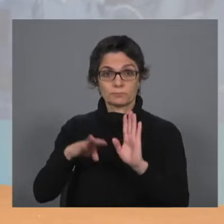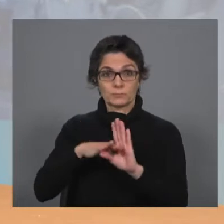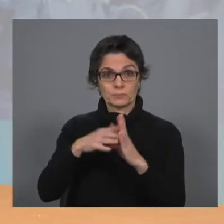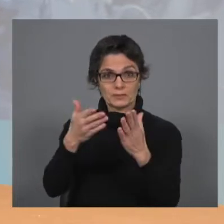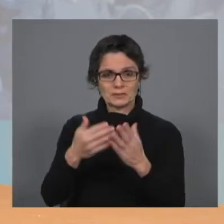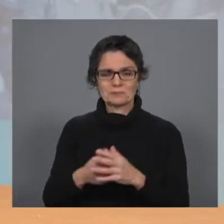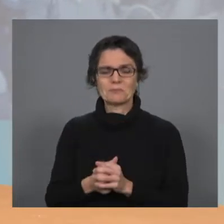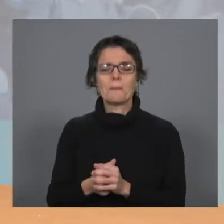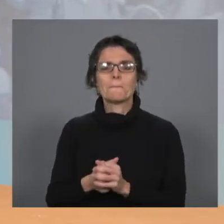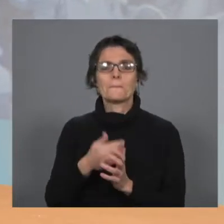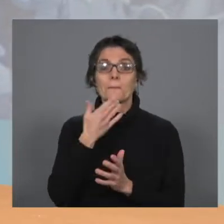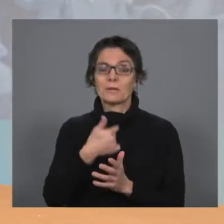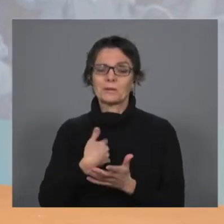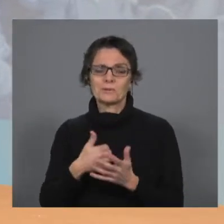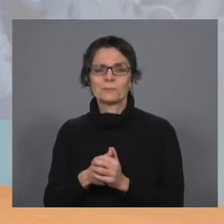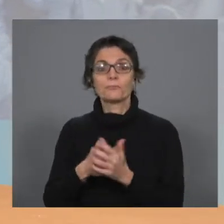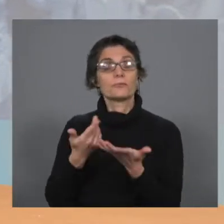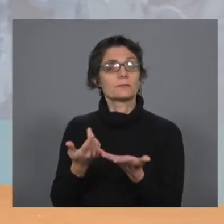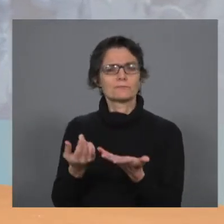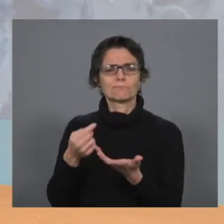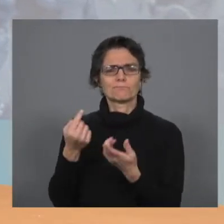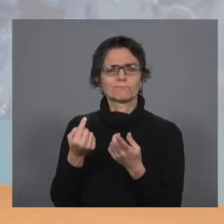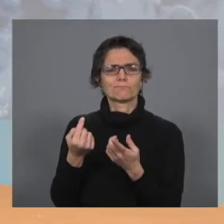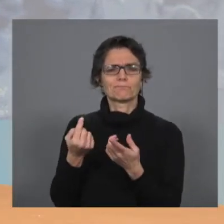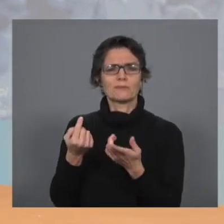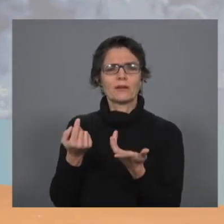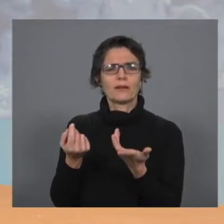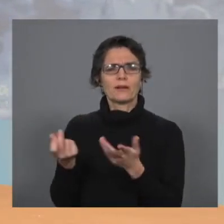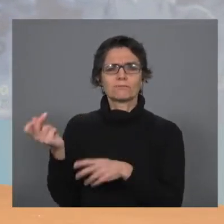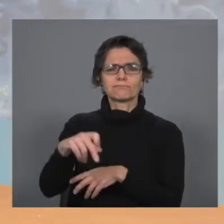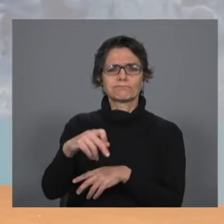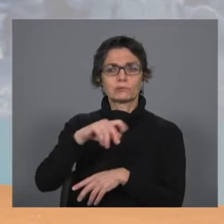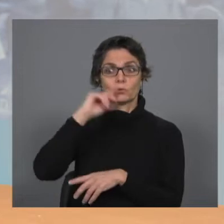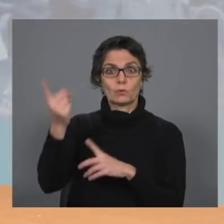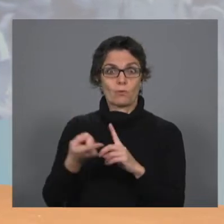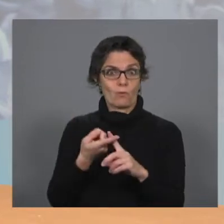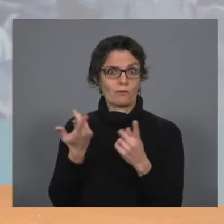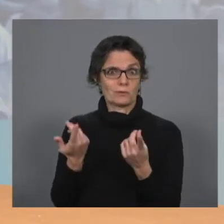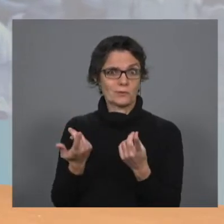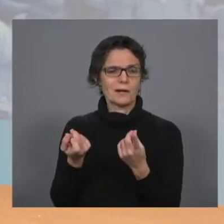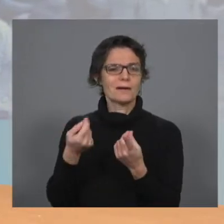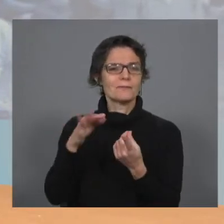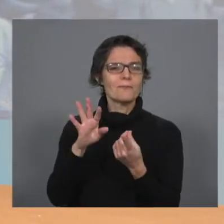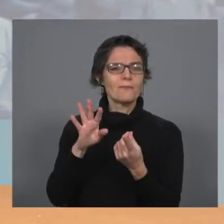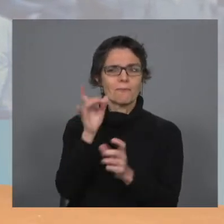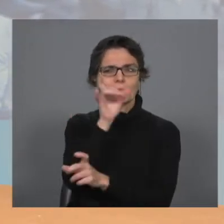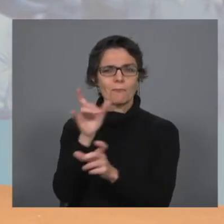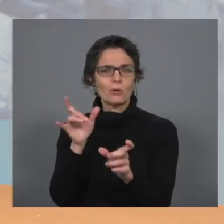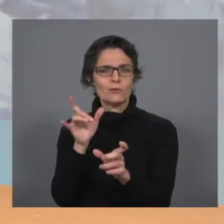É uma ocorrência anual, mas para os mais